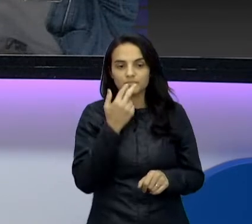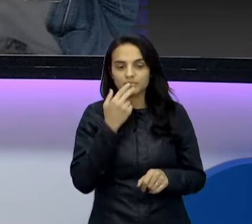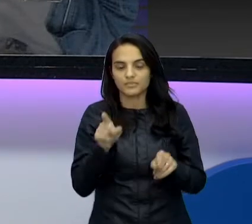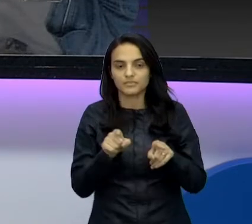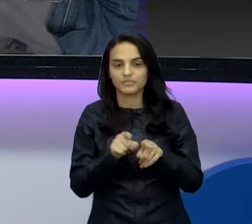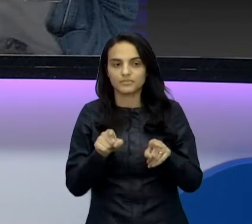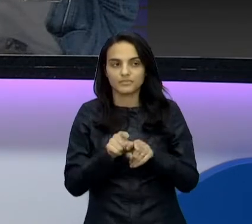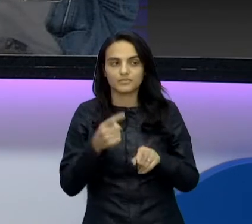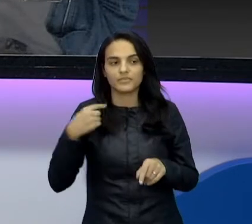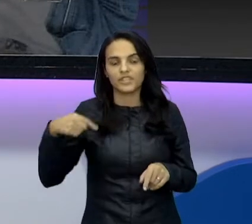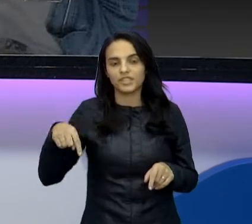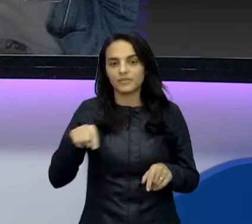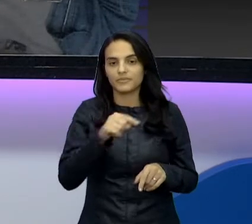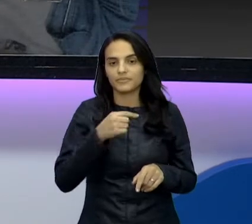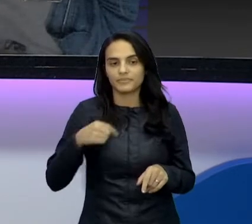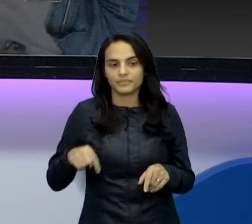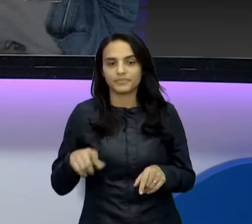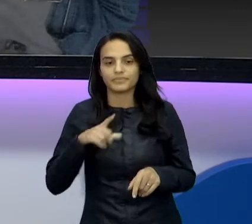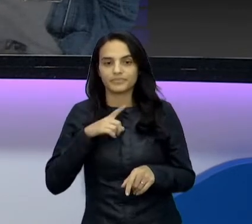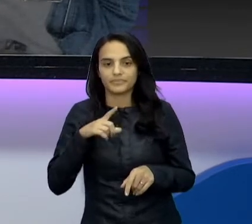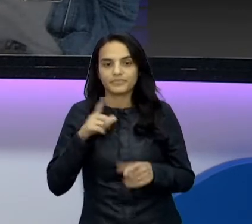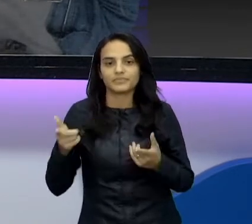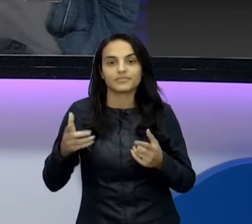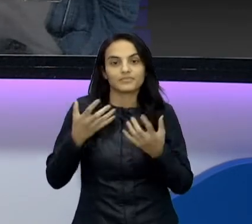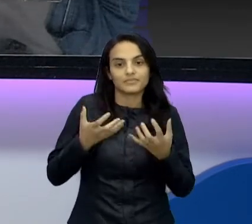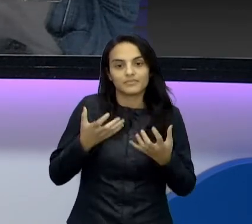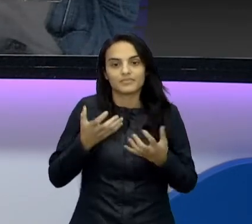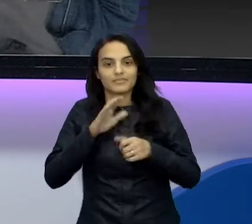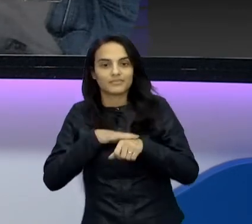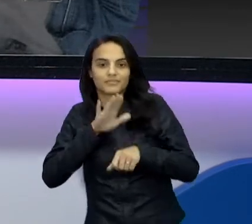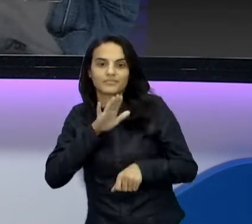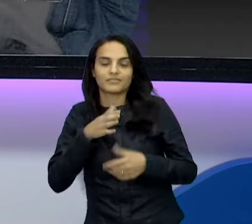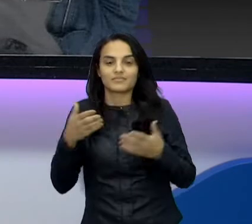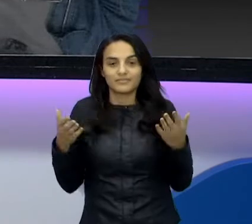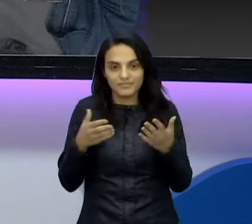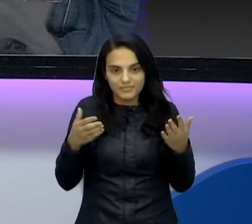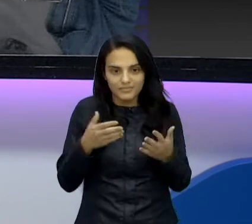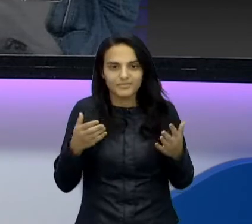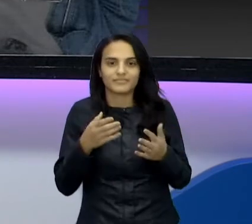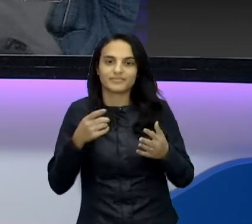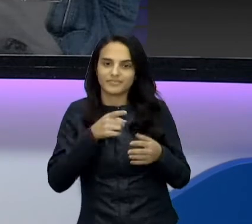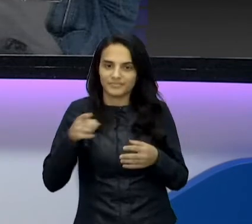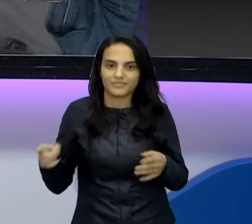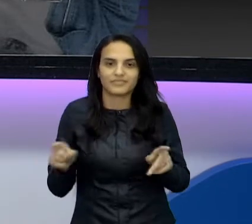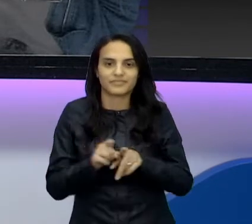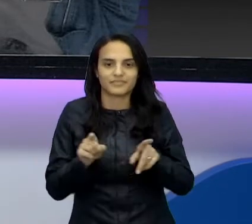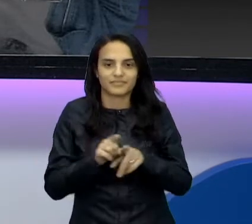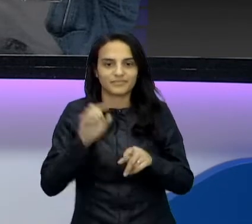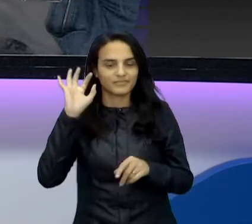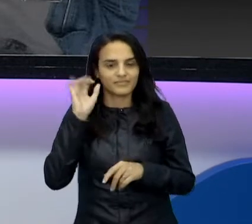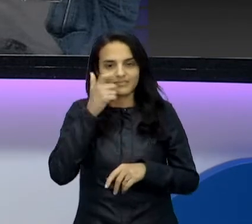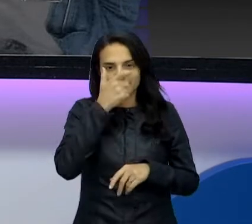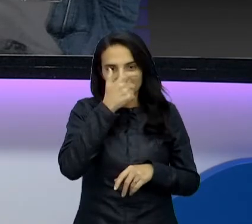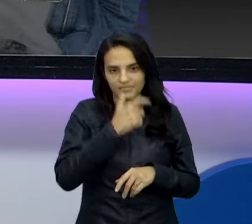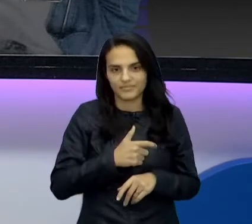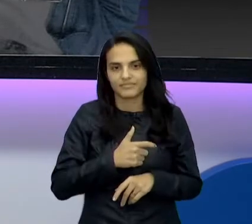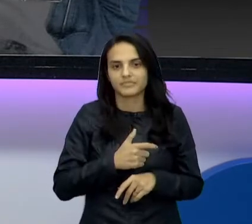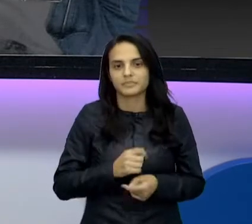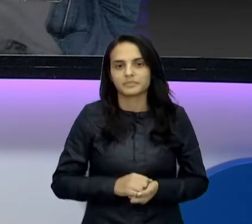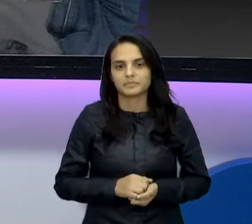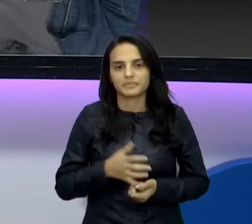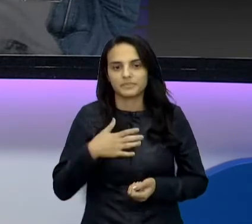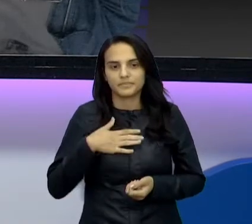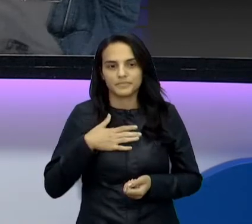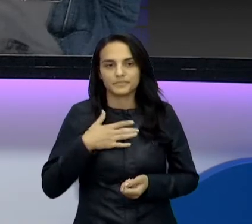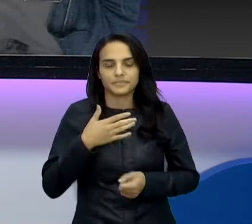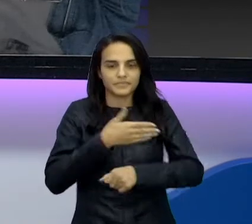gente ficamos ontem com um gostinho de quero mais e hoje vão ficar também que eu sei. Vou fazer a minha autodescrição para vocês. Então eu